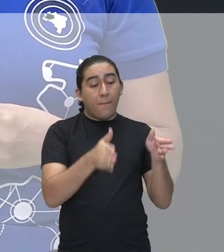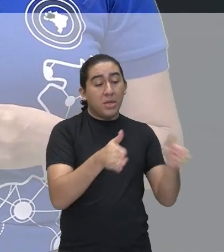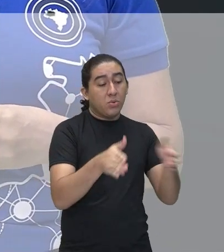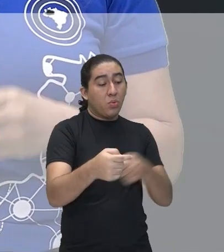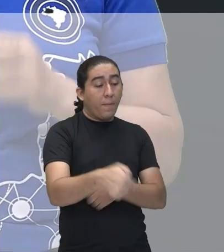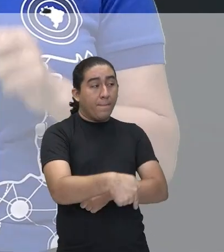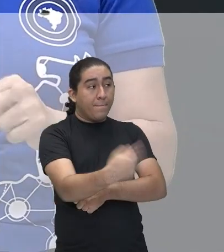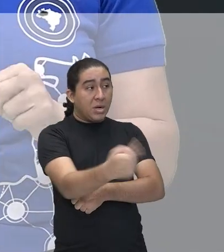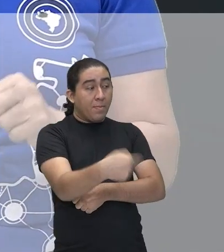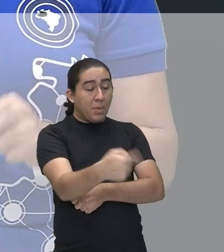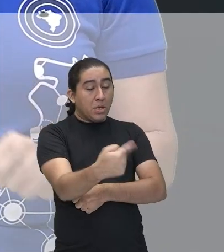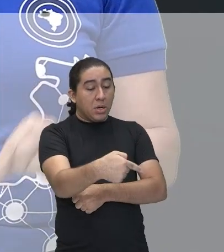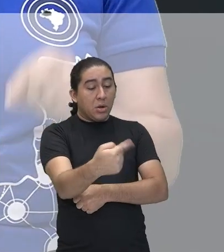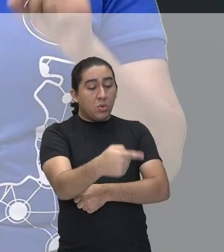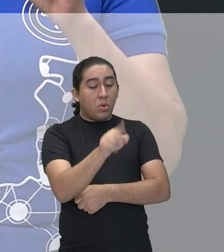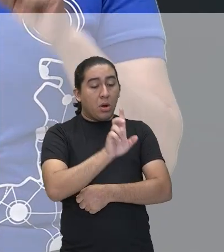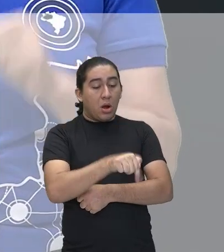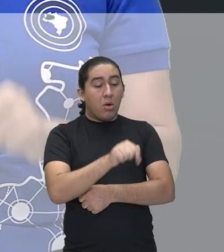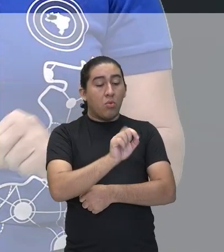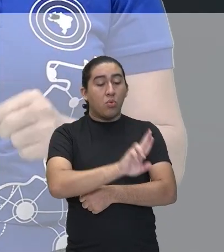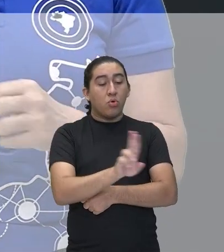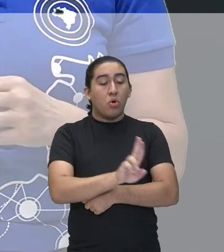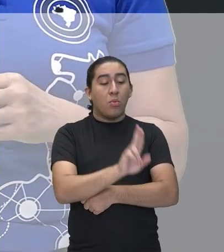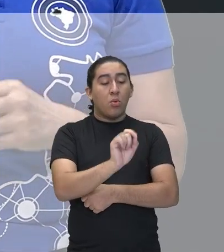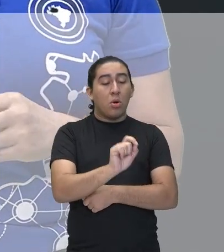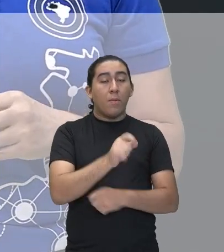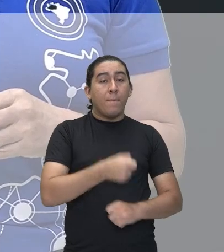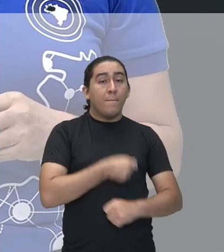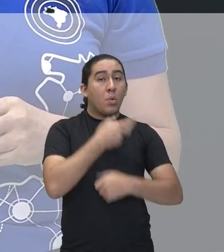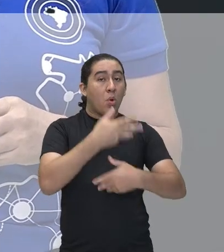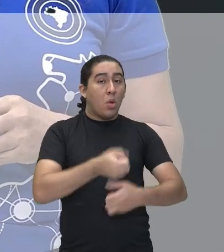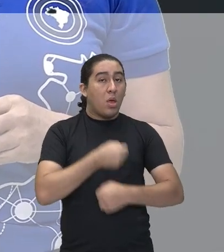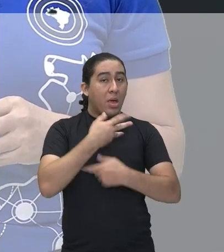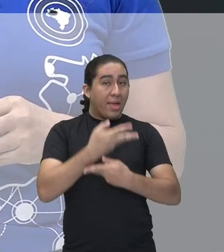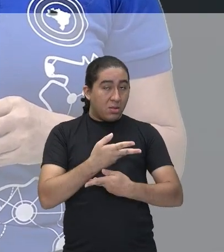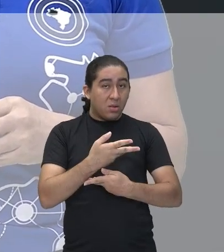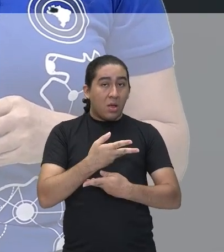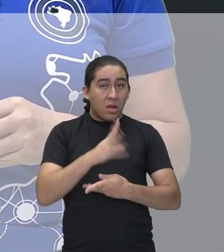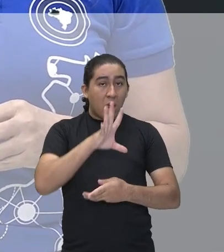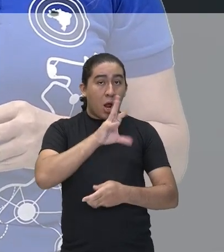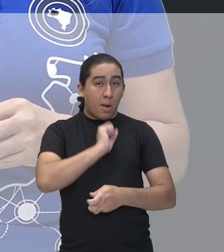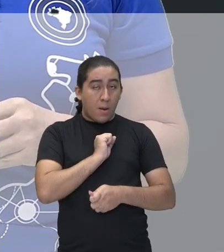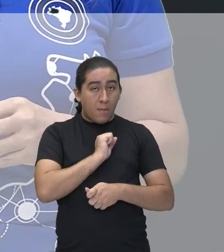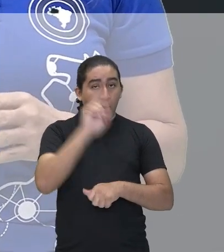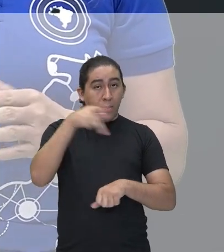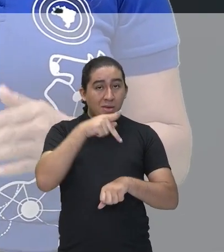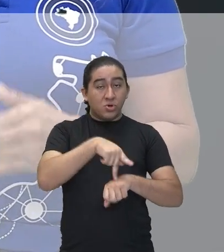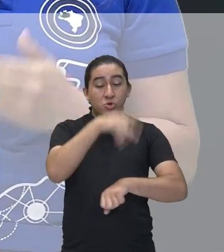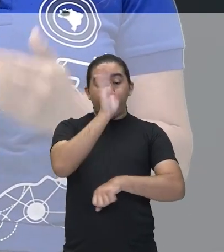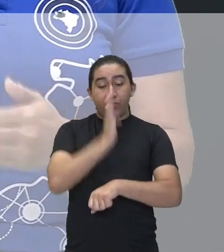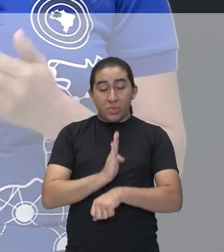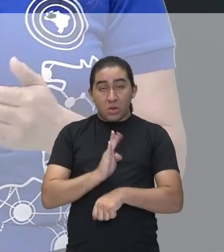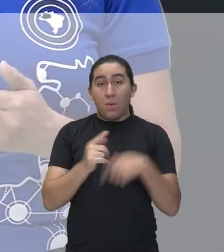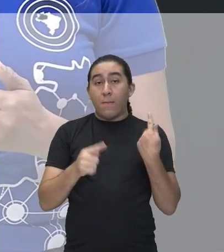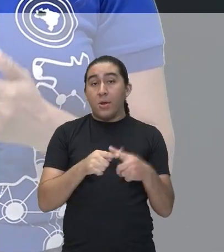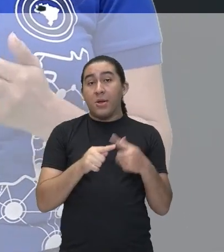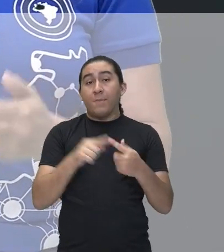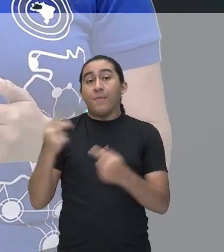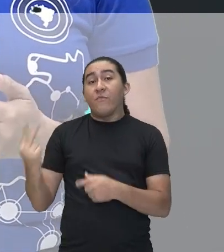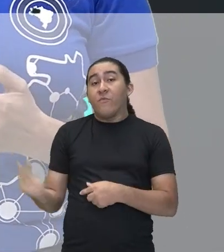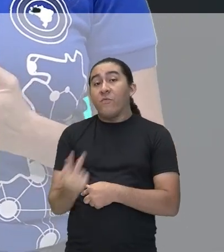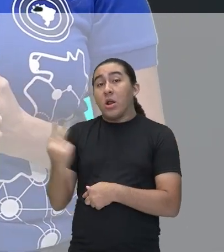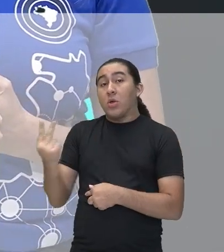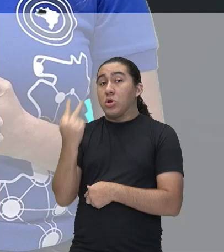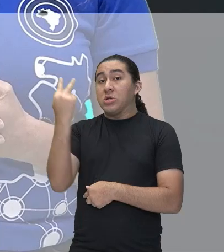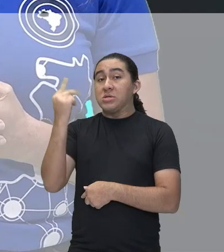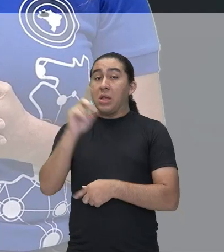geração, que são chamados de poetas nacionalistas, porque eles vão valorizar